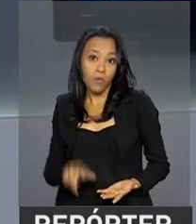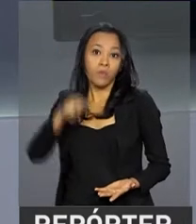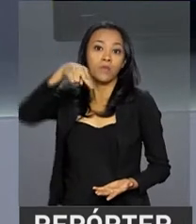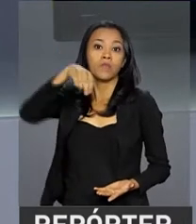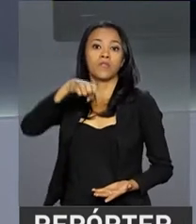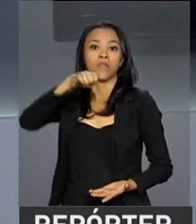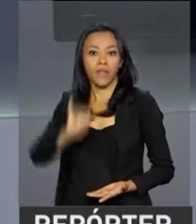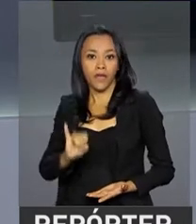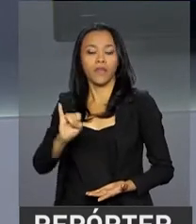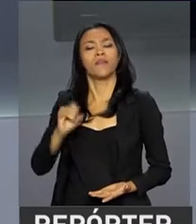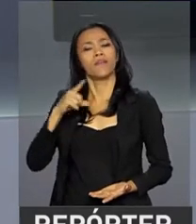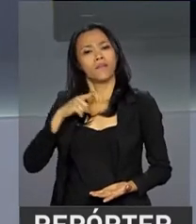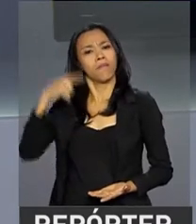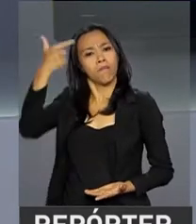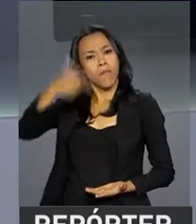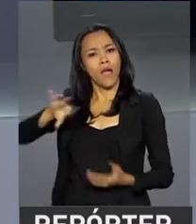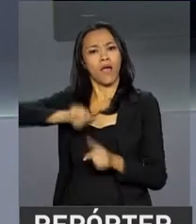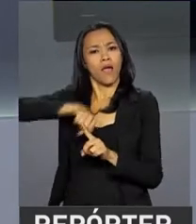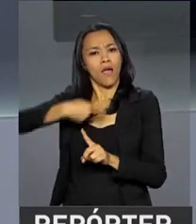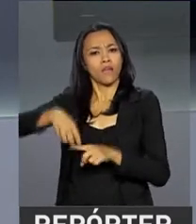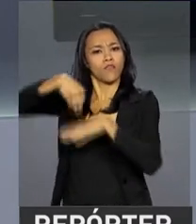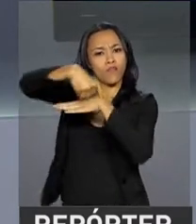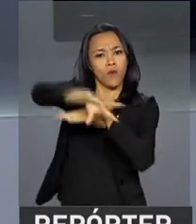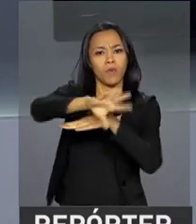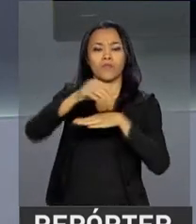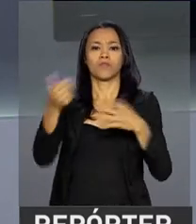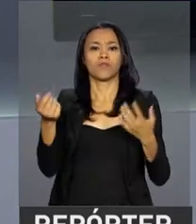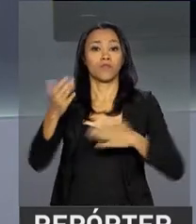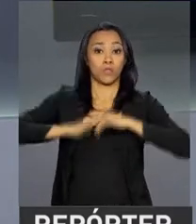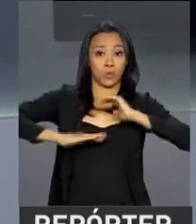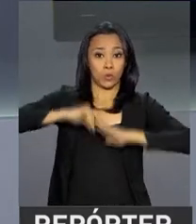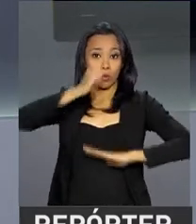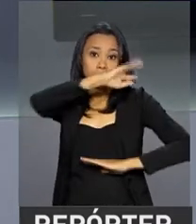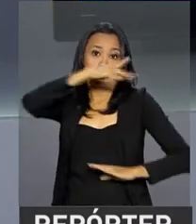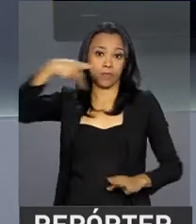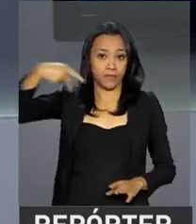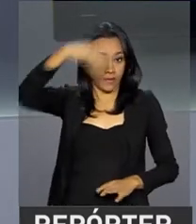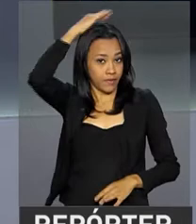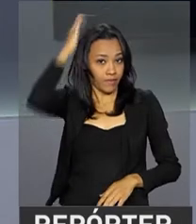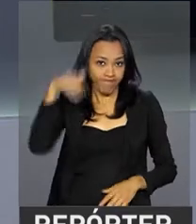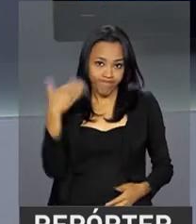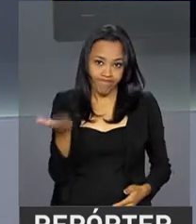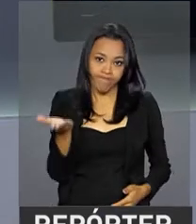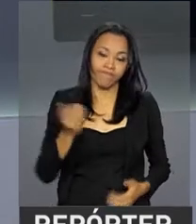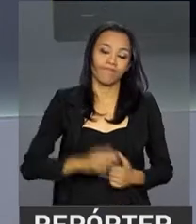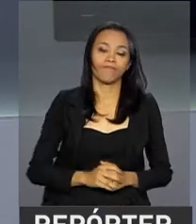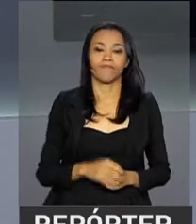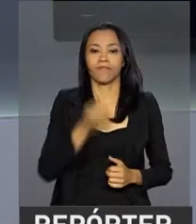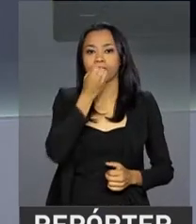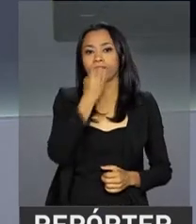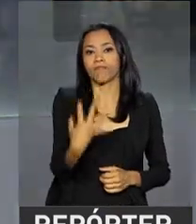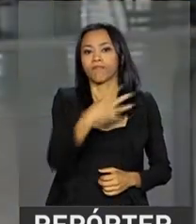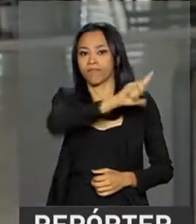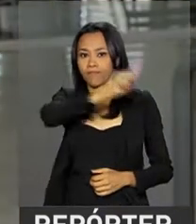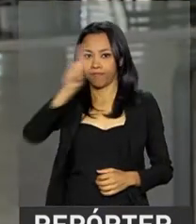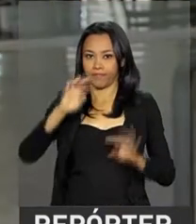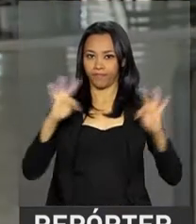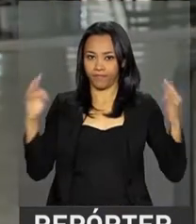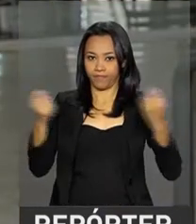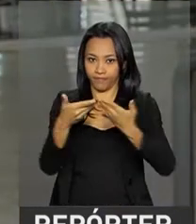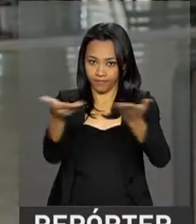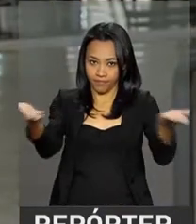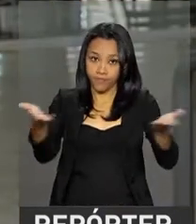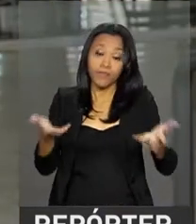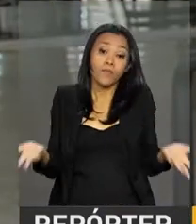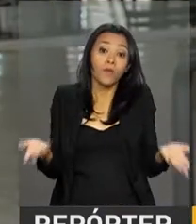e nos traz as informações sobre o presidente Michel Temer. Olá, Ney, é com você. Oi, Thaís, bom dia a todos. Olha, Thaís, o